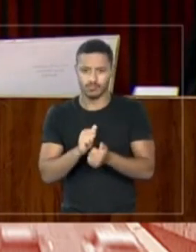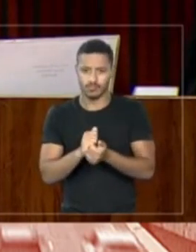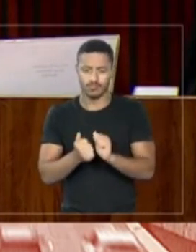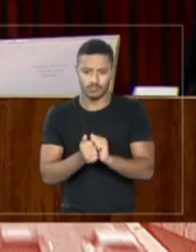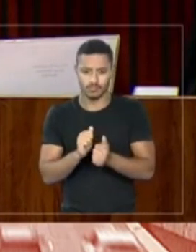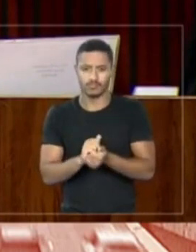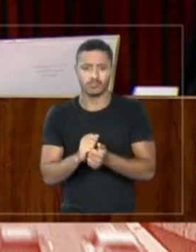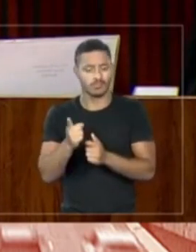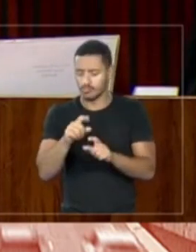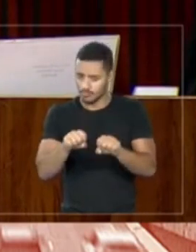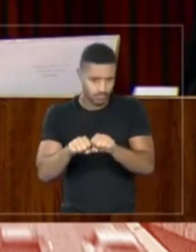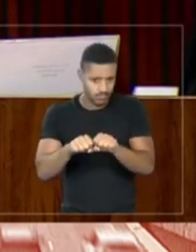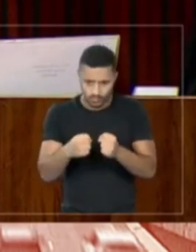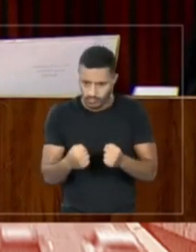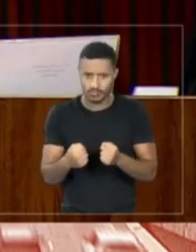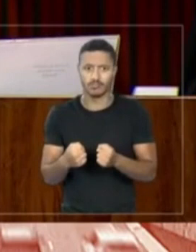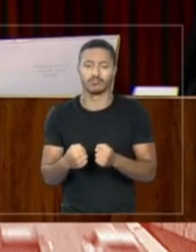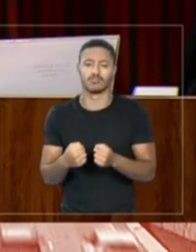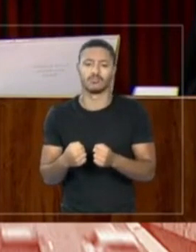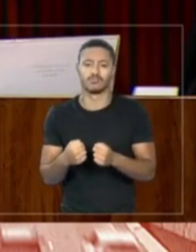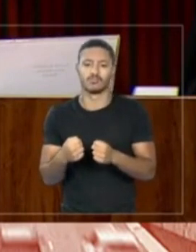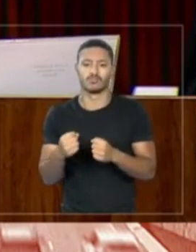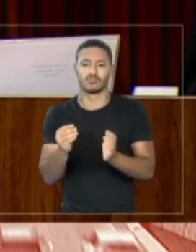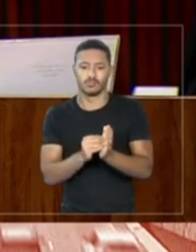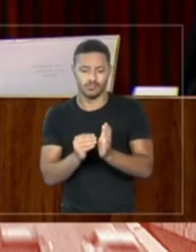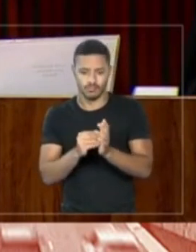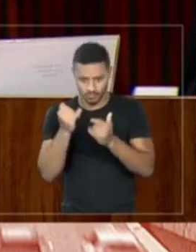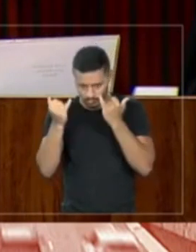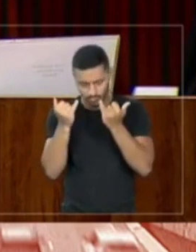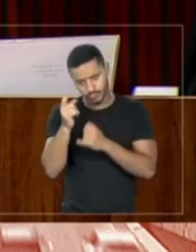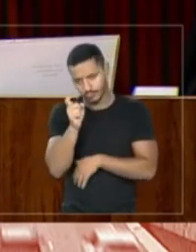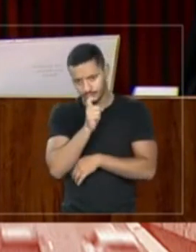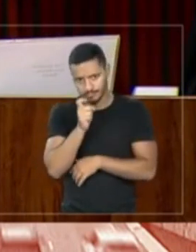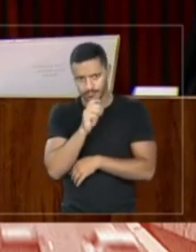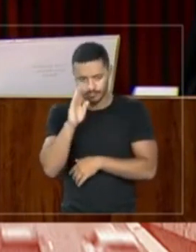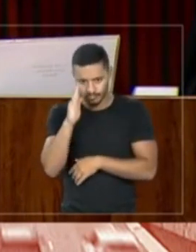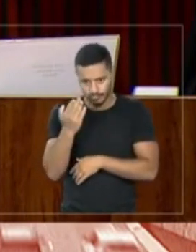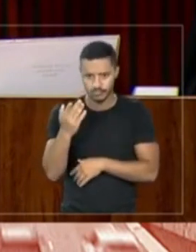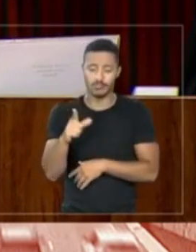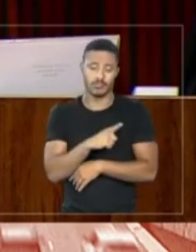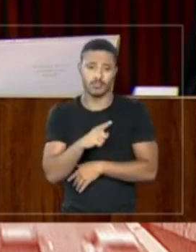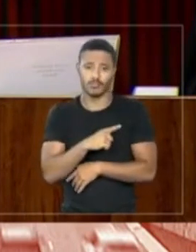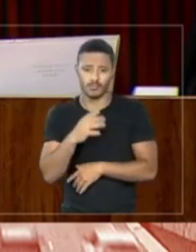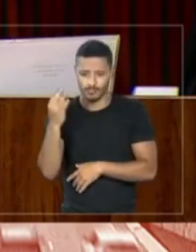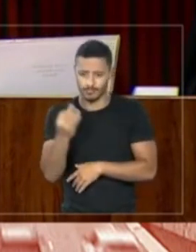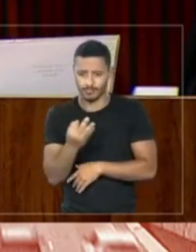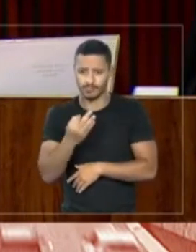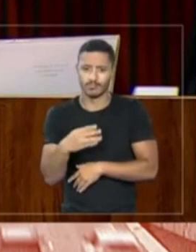cara, esse coronel do Exército, é um bolsonarista militante, né? É